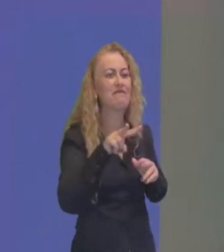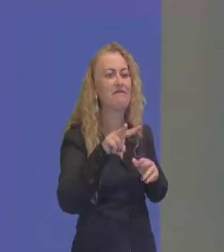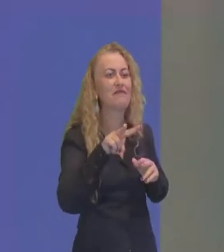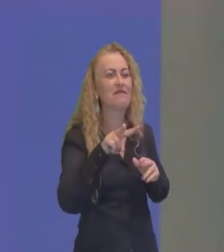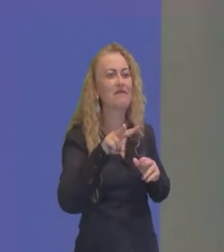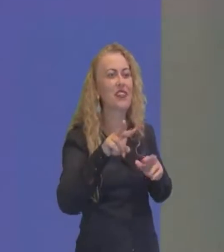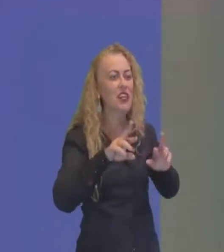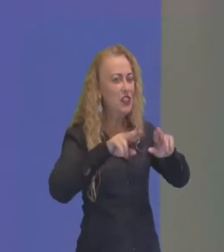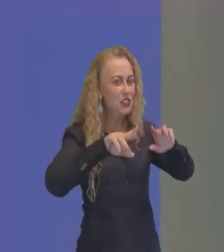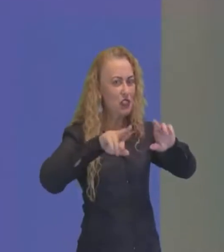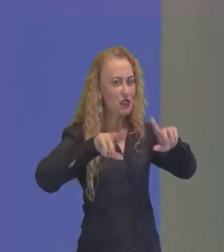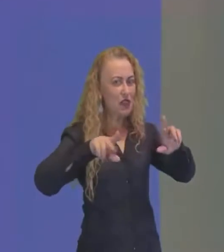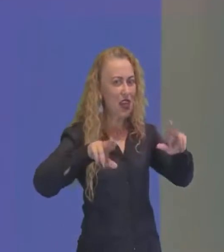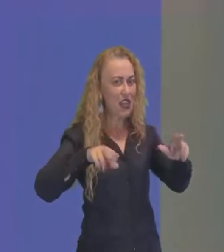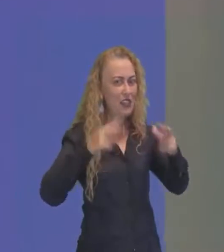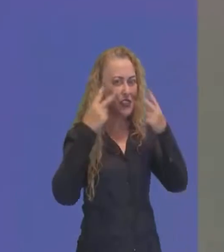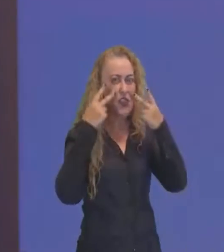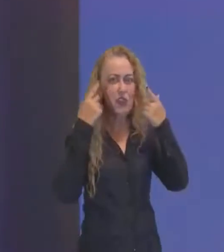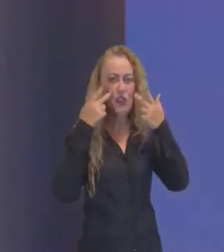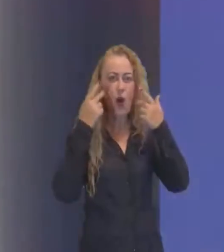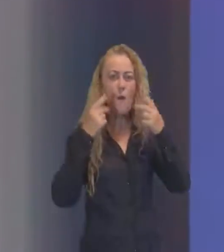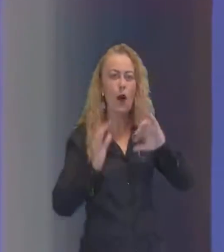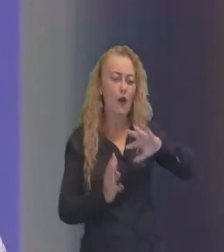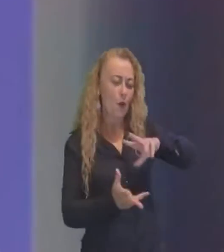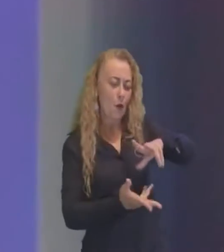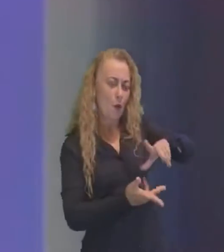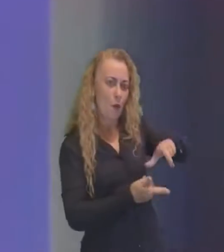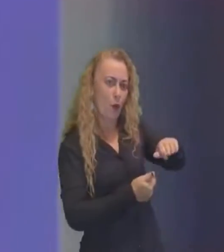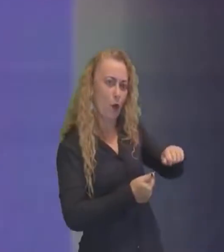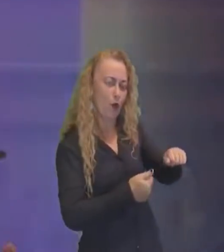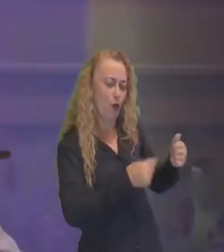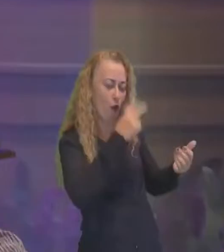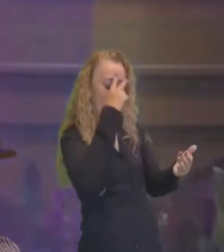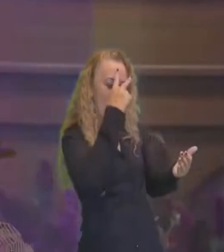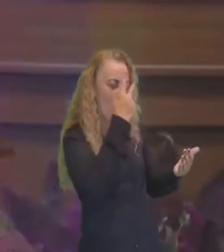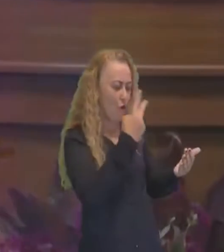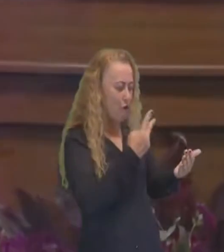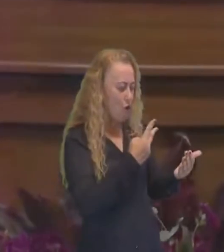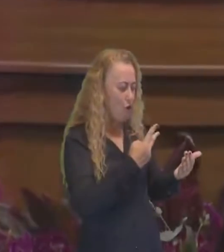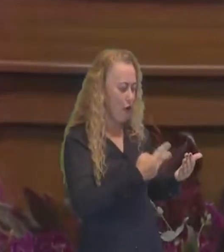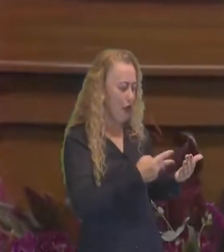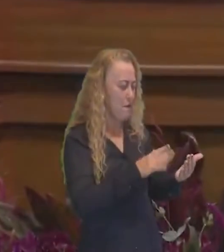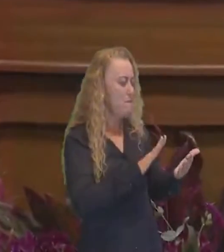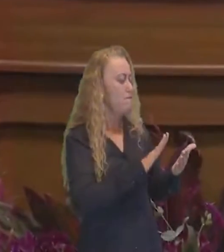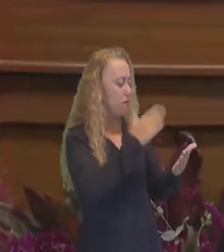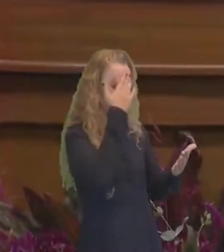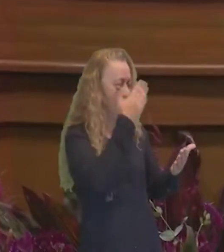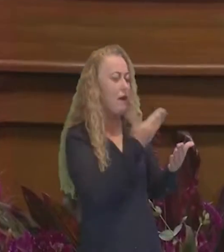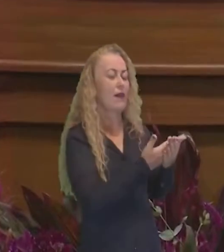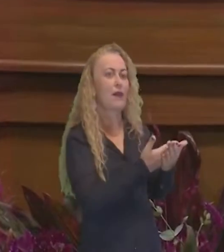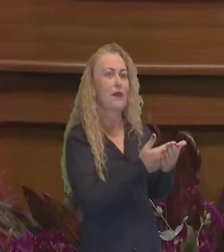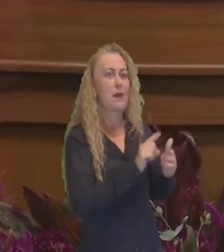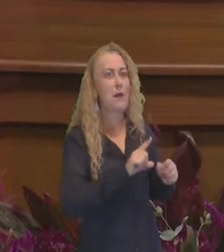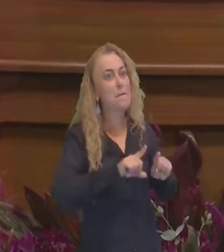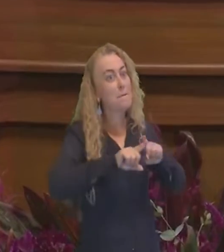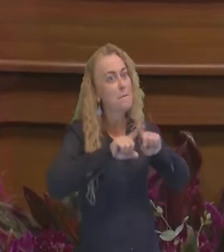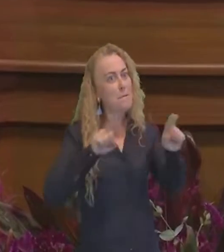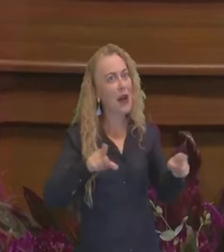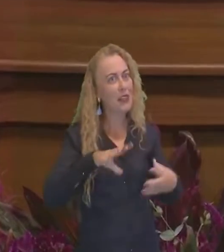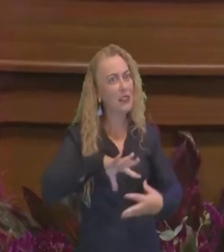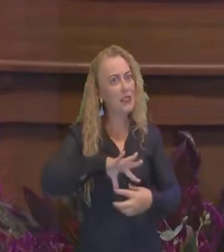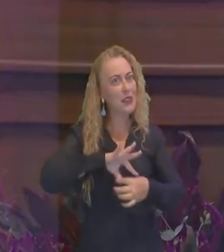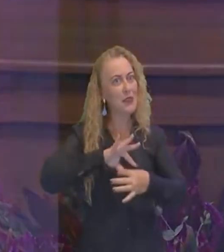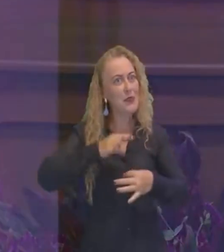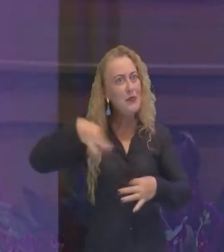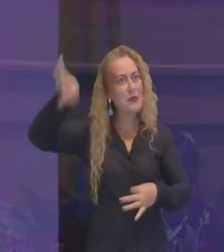mundo natural nos ensinam: você precisa ver para crer. Eu preciso ver para crer. Eu preciso ver para crer. No mundo espiritual é o inverso. Eu preciso